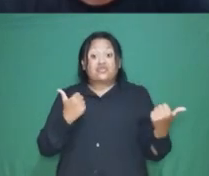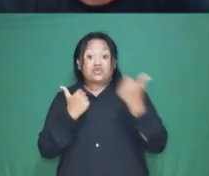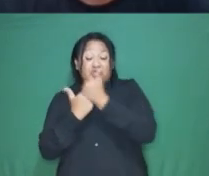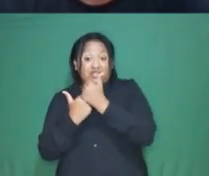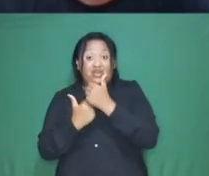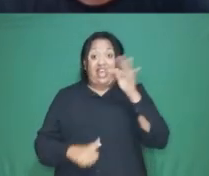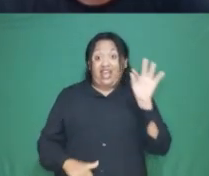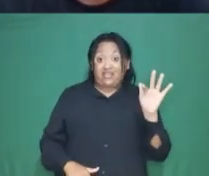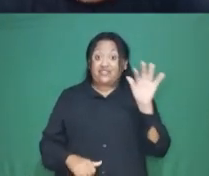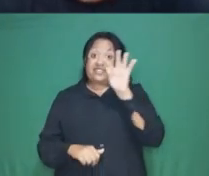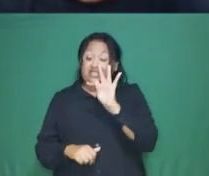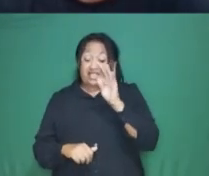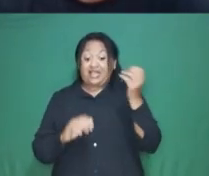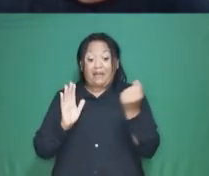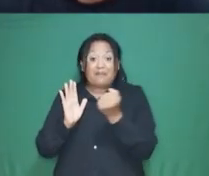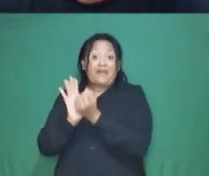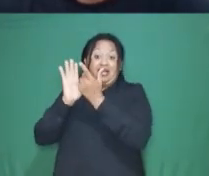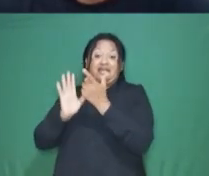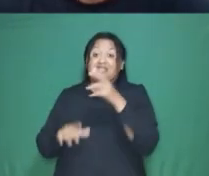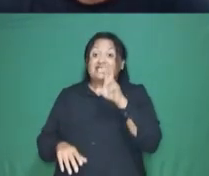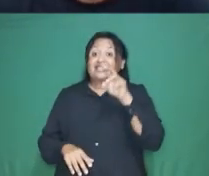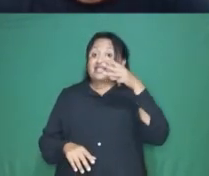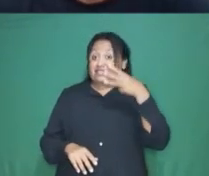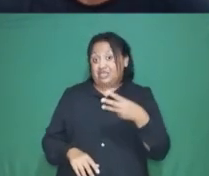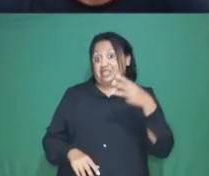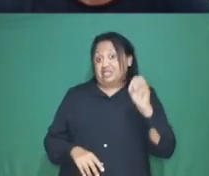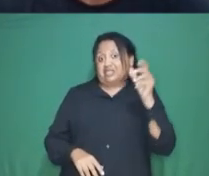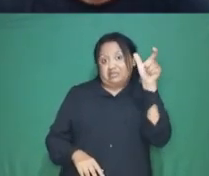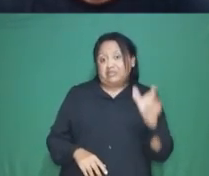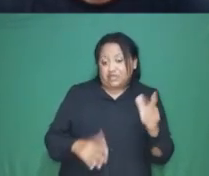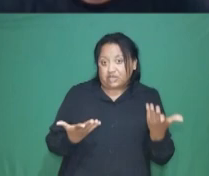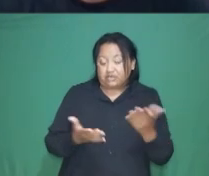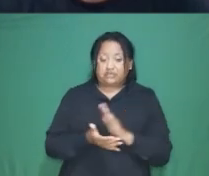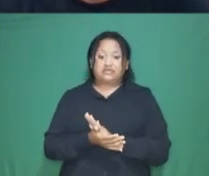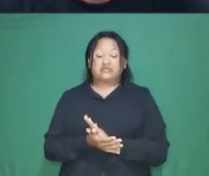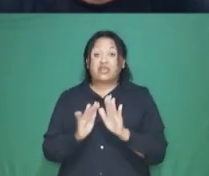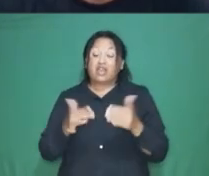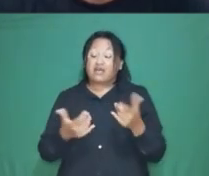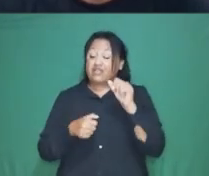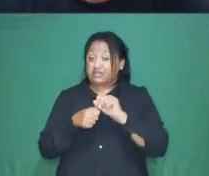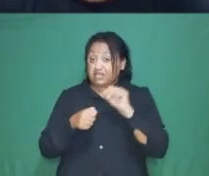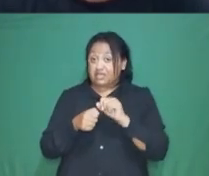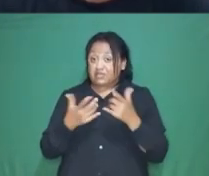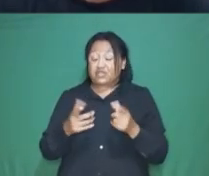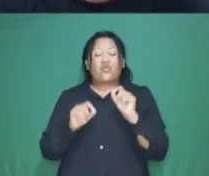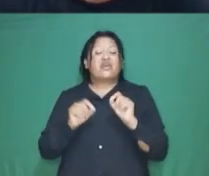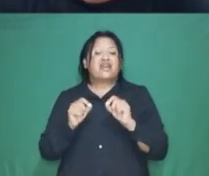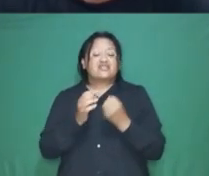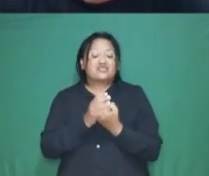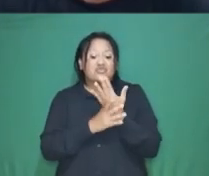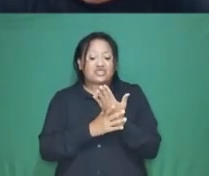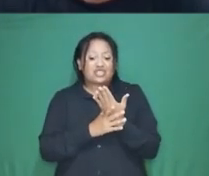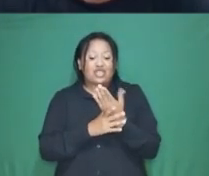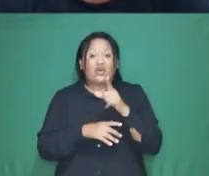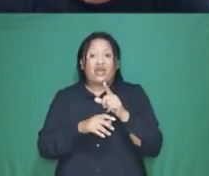pela marca que ele quer atingir que a marca de 530 pessoas então fazendo isso nós formamos aqui